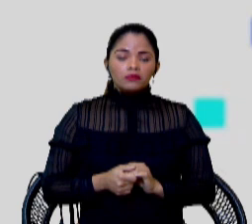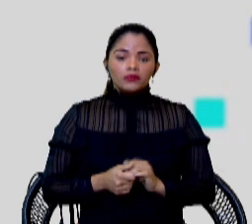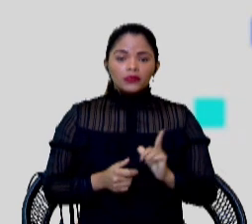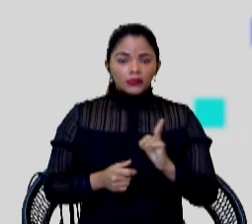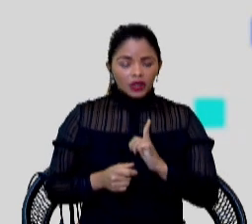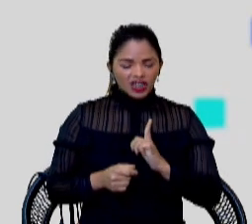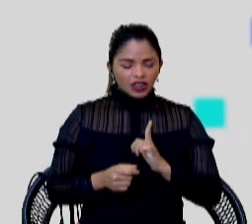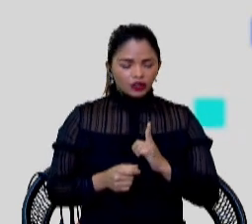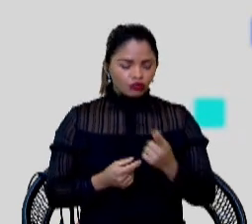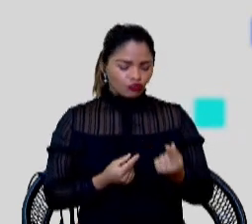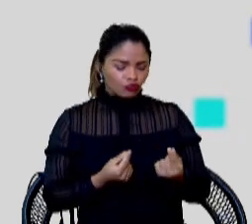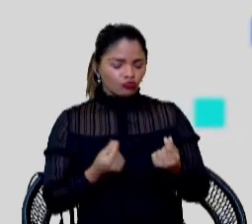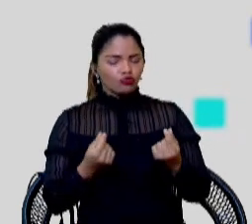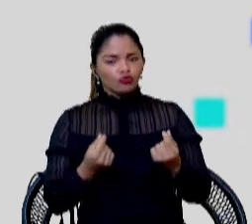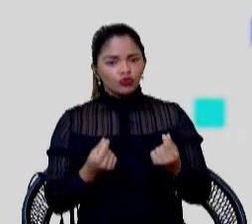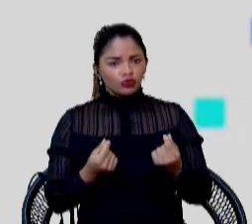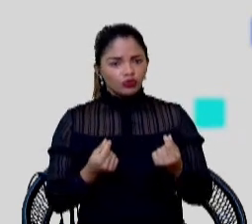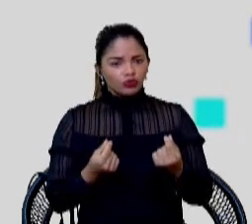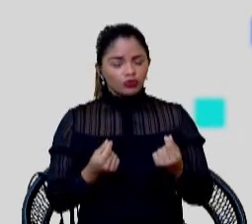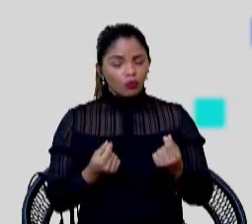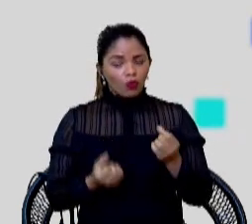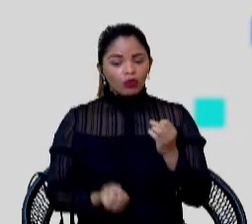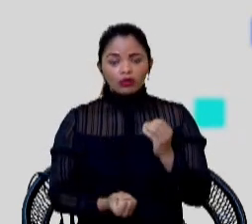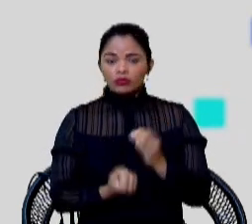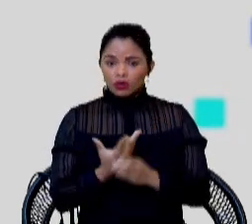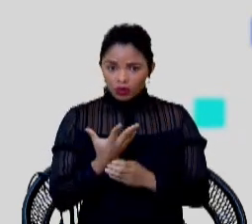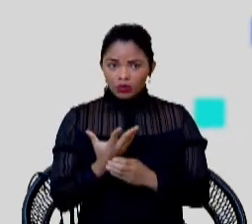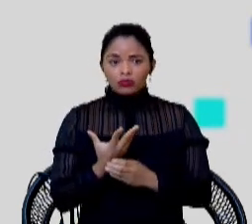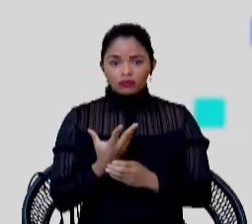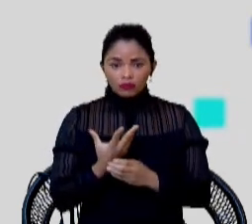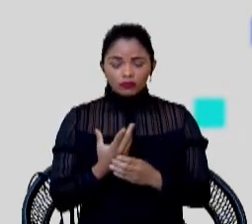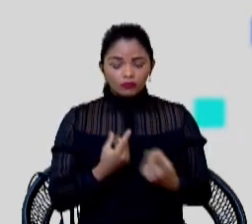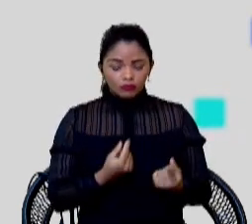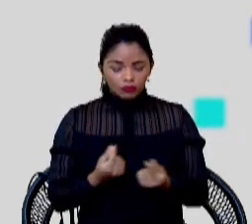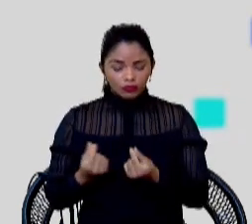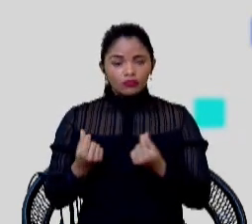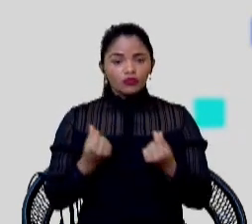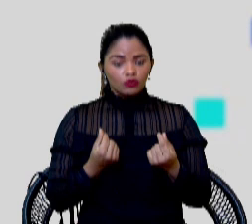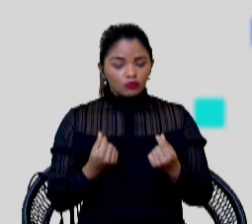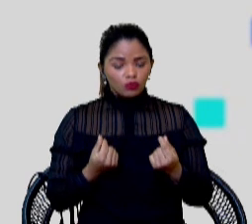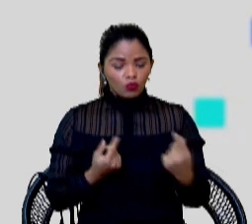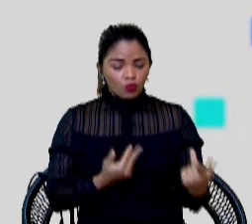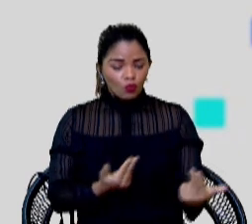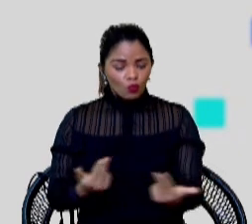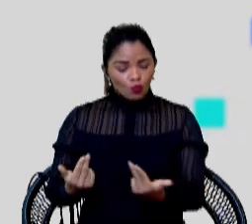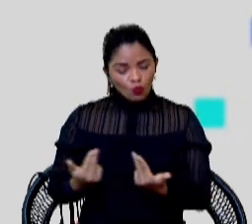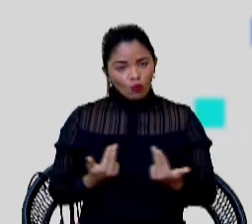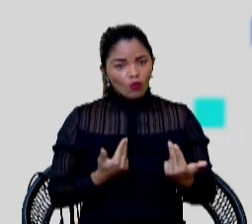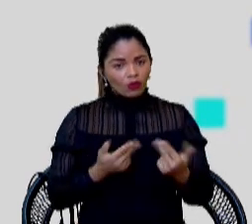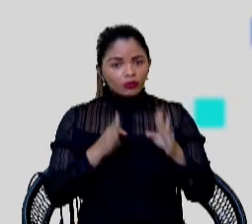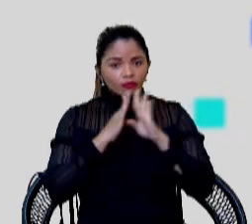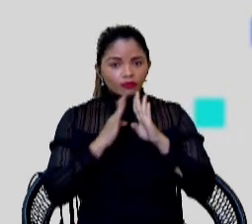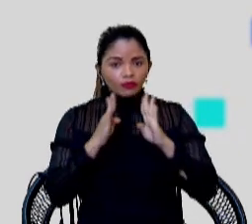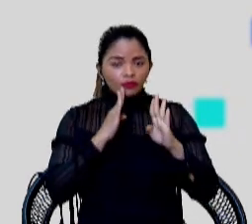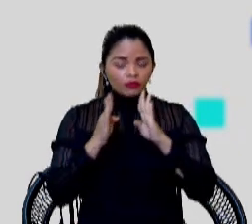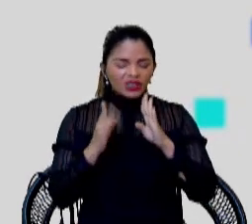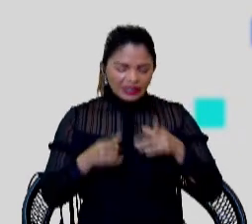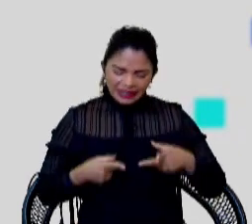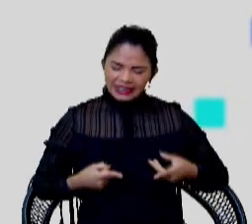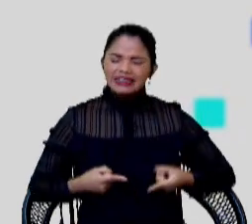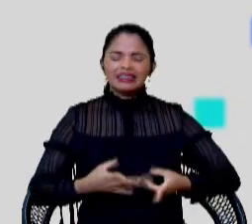tem X verba, ou eu posso criar um valor geral que eu vou falar para o Facebook. Facebook,